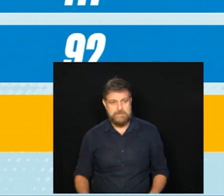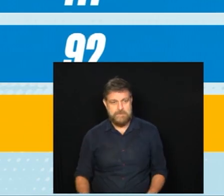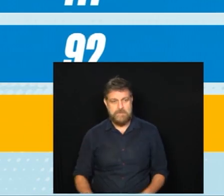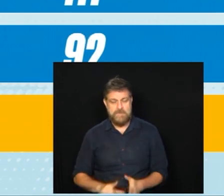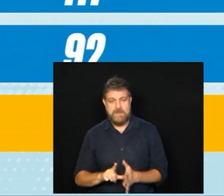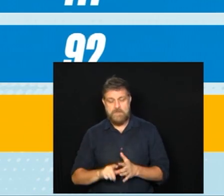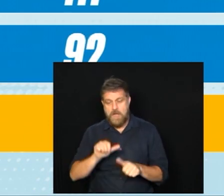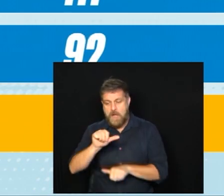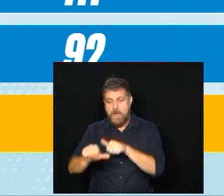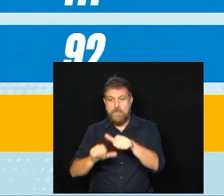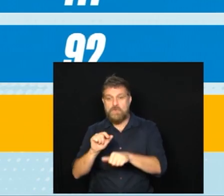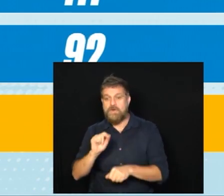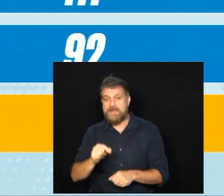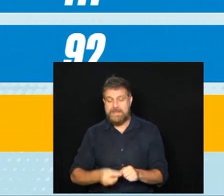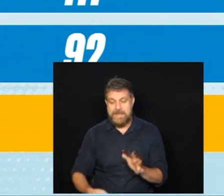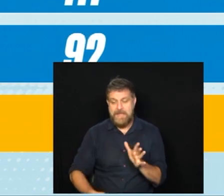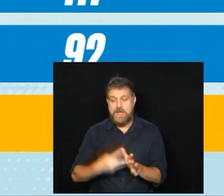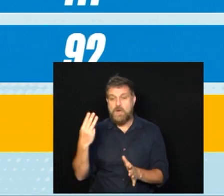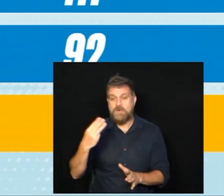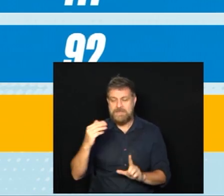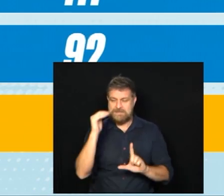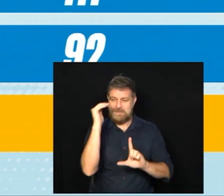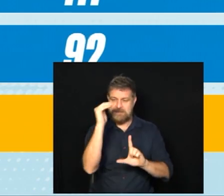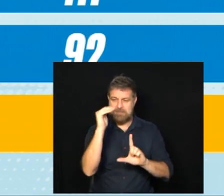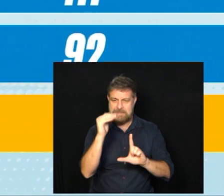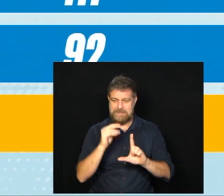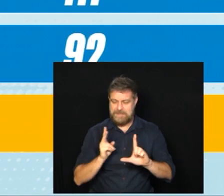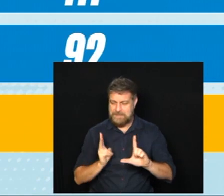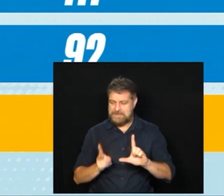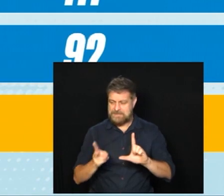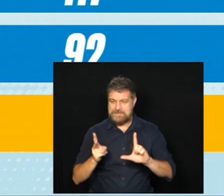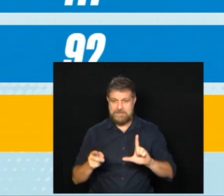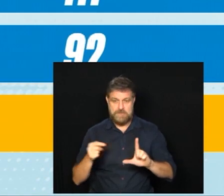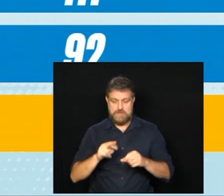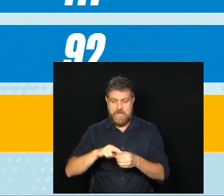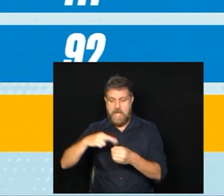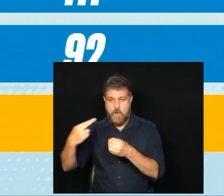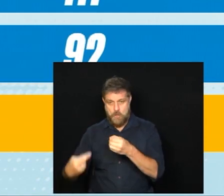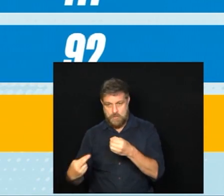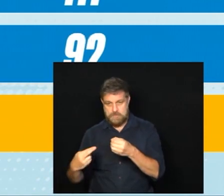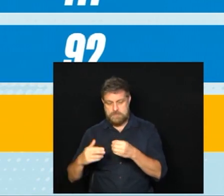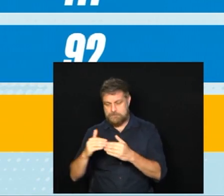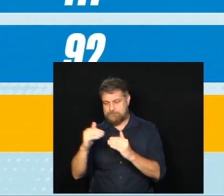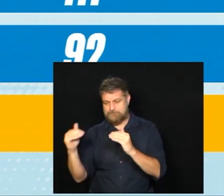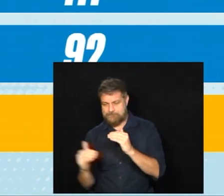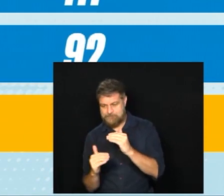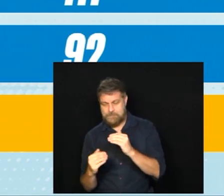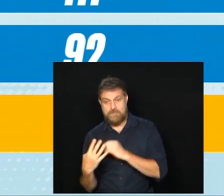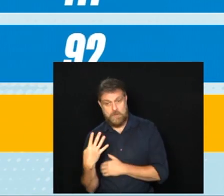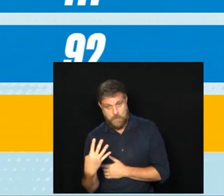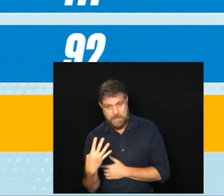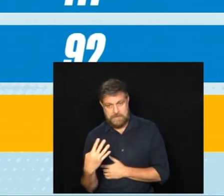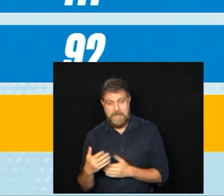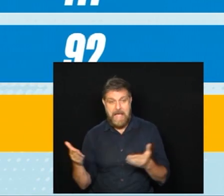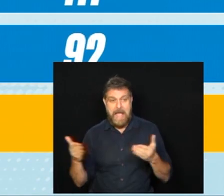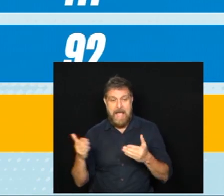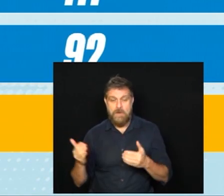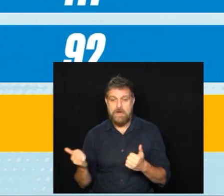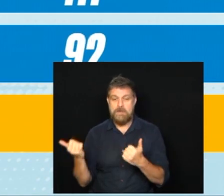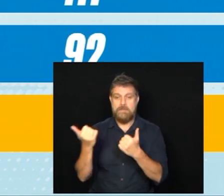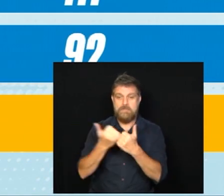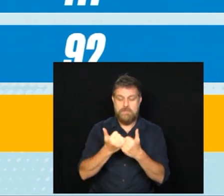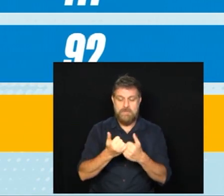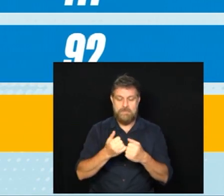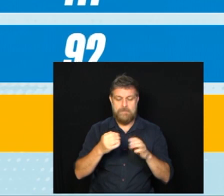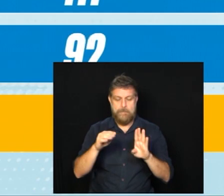uma mudança, né? Nesta última semana a gente sempre falava do Comitê Olímpico Russo, caiu para a 4ª colocação, os Estados Unidos com